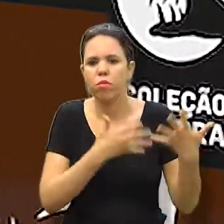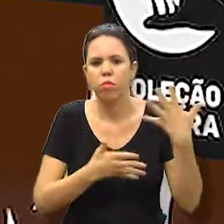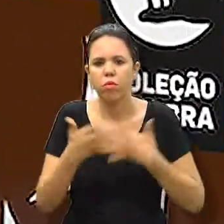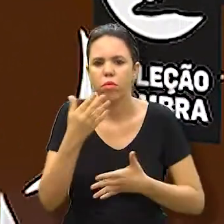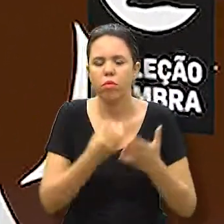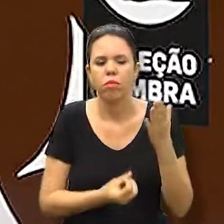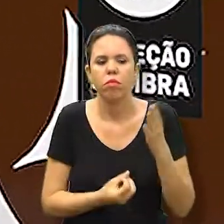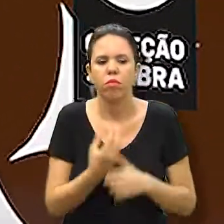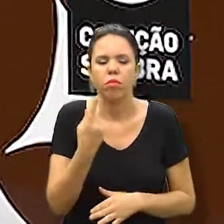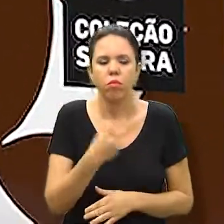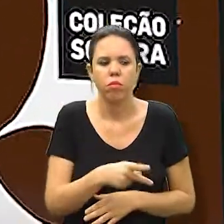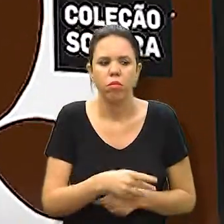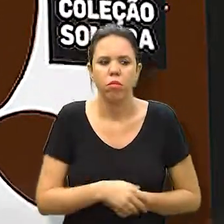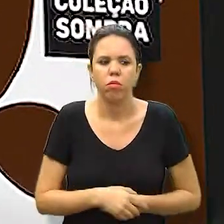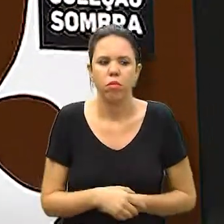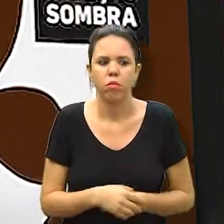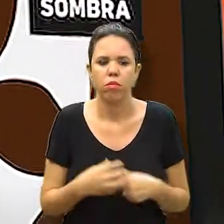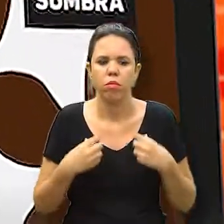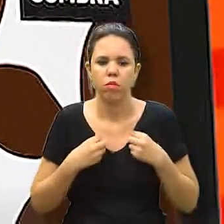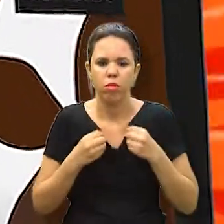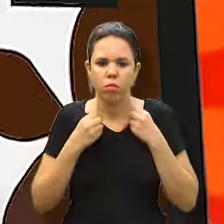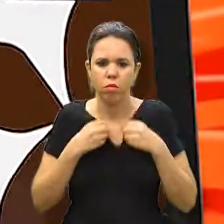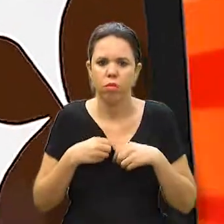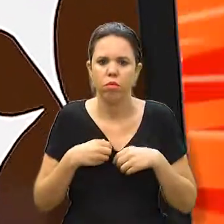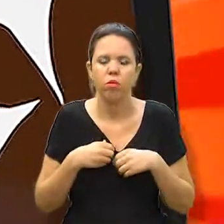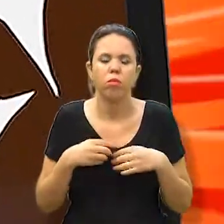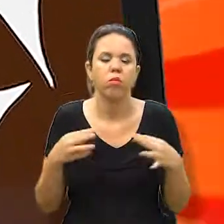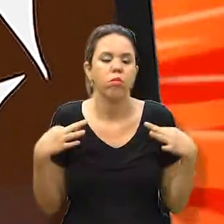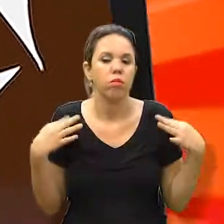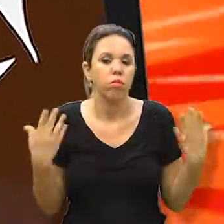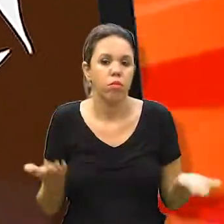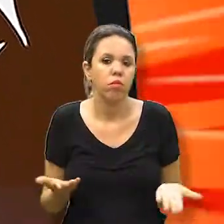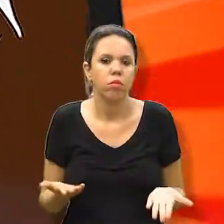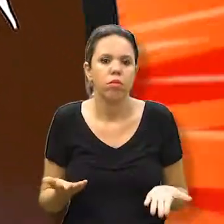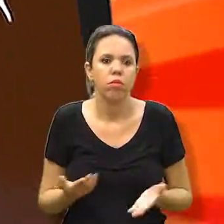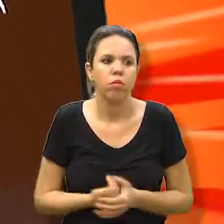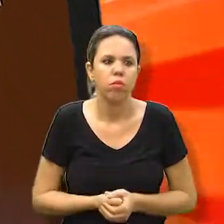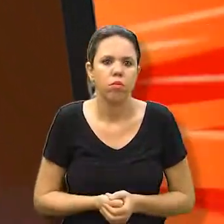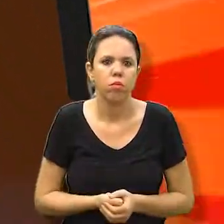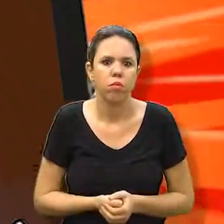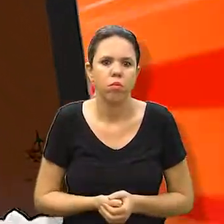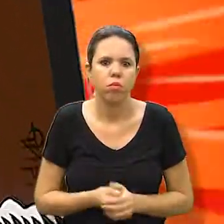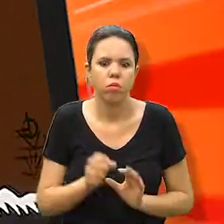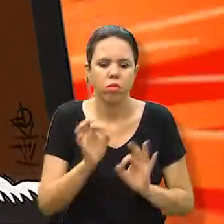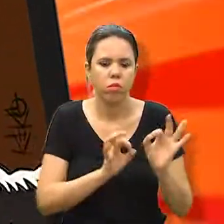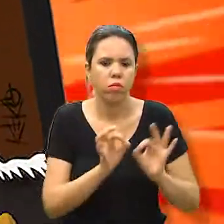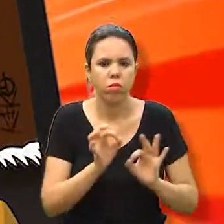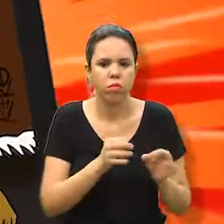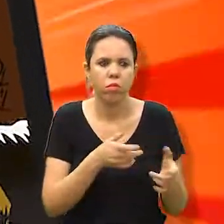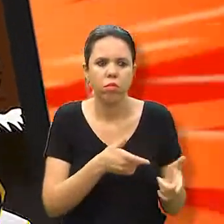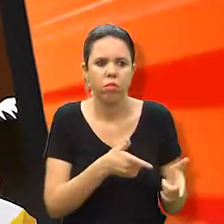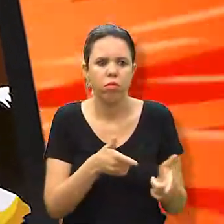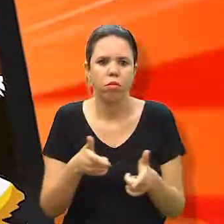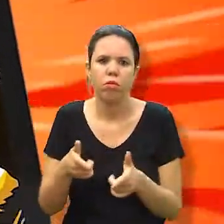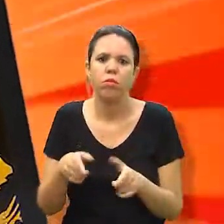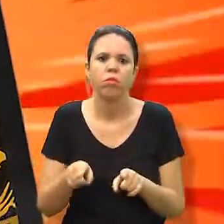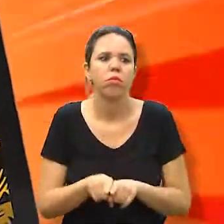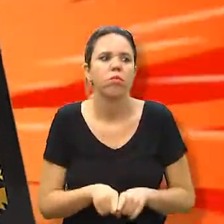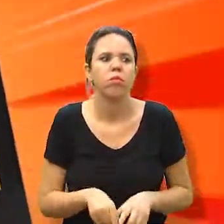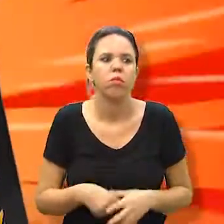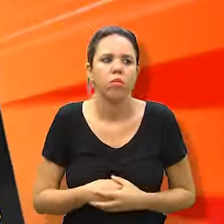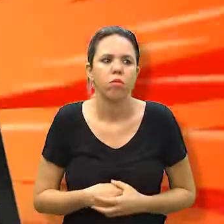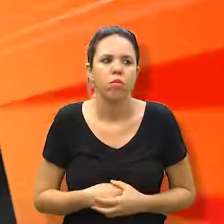atrapalhar a criação dele e a vida dele. Ele começa a se envolver muito por isso, e aí ele planeja uma vingança, e